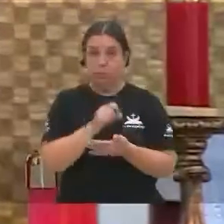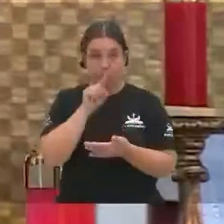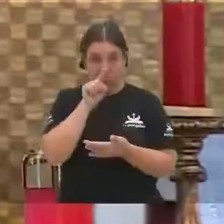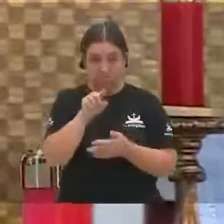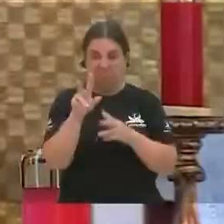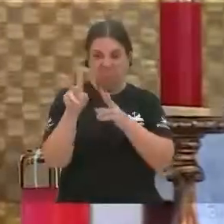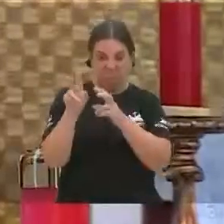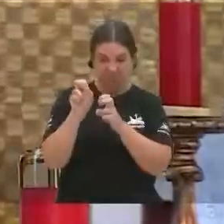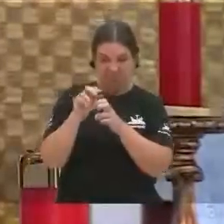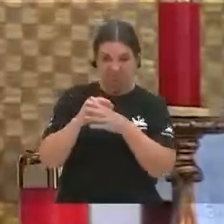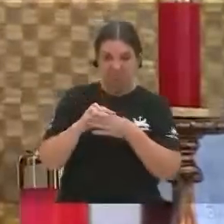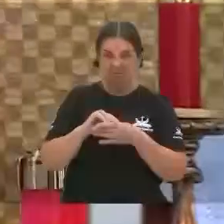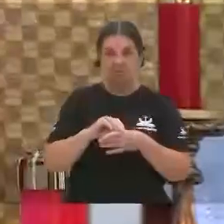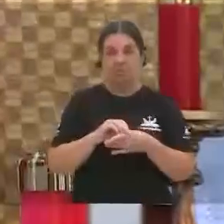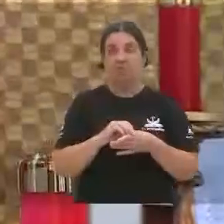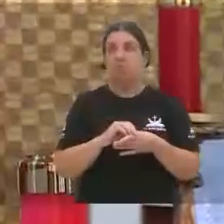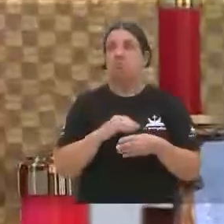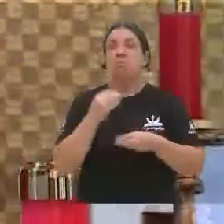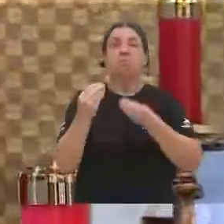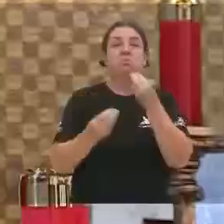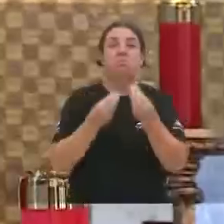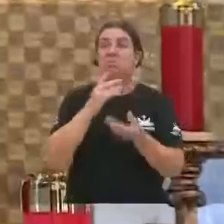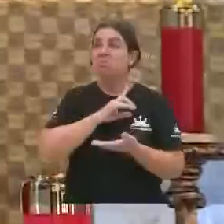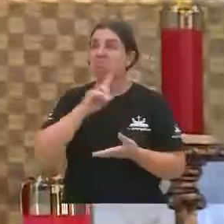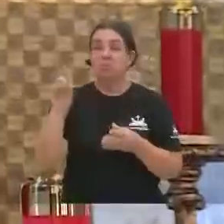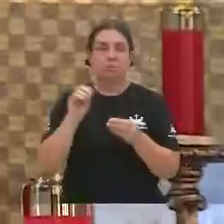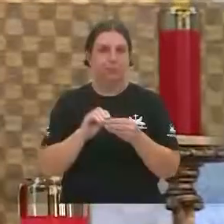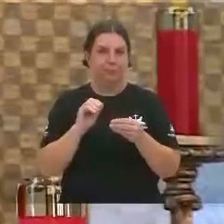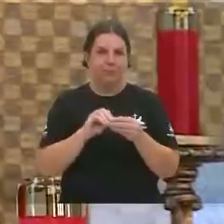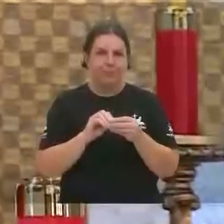perceber como Deus agiu